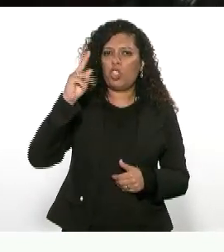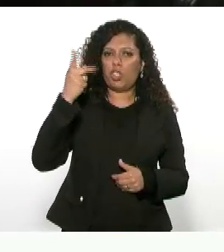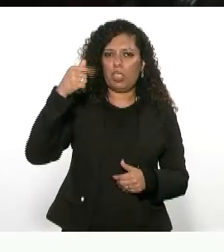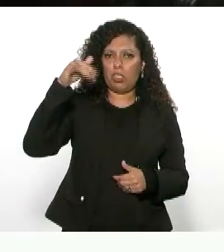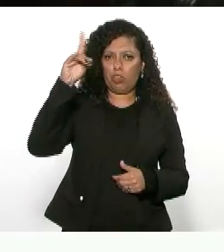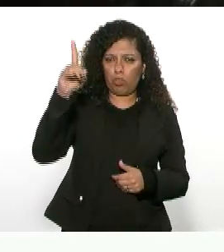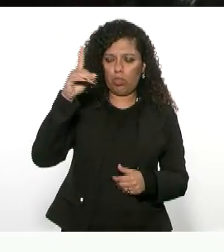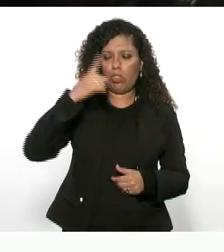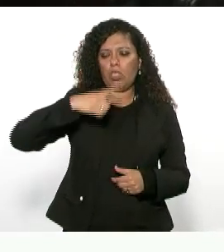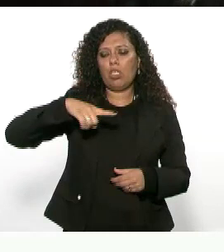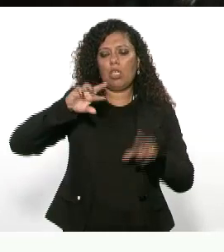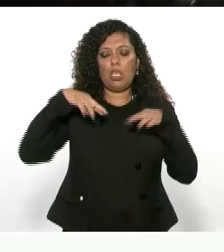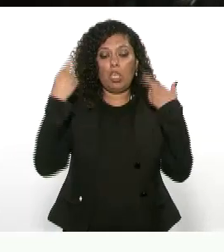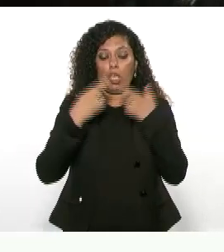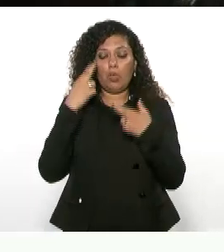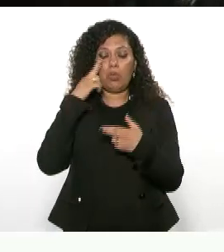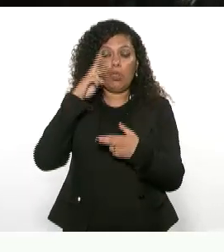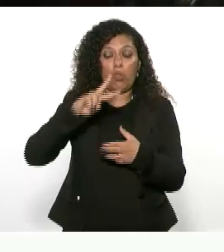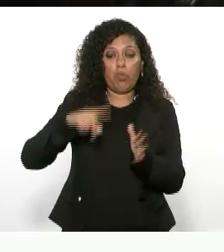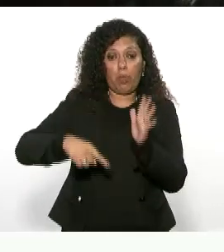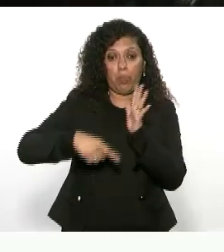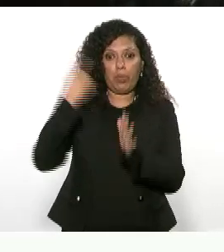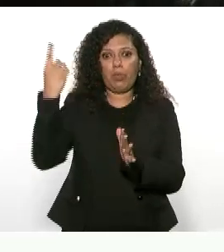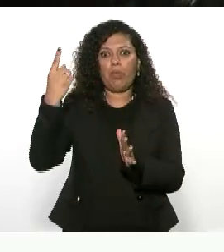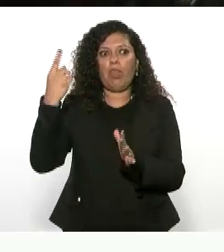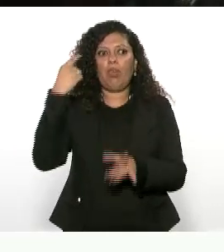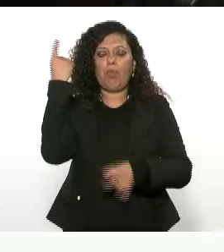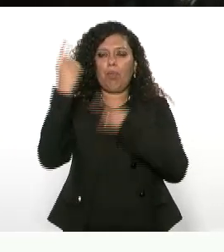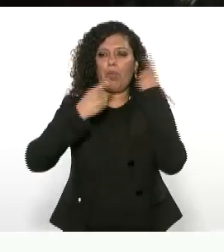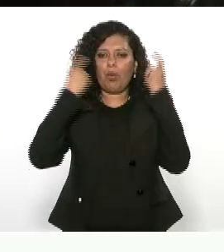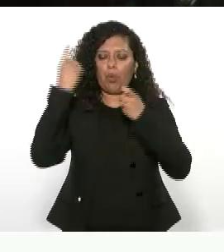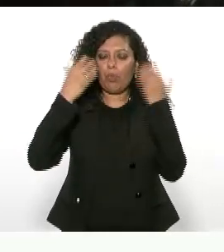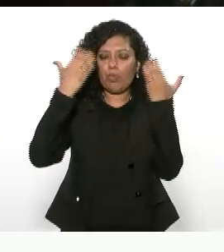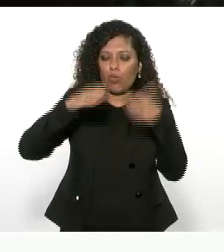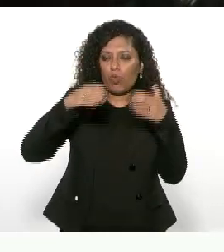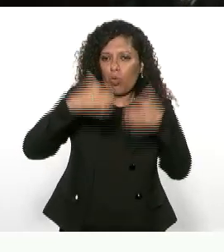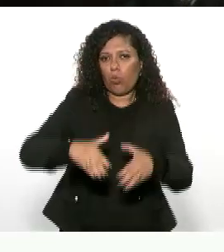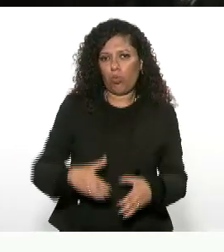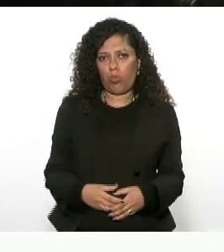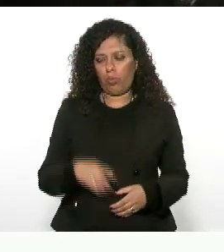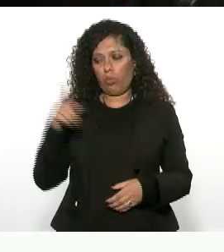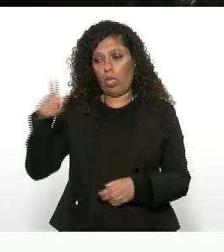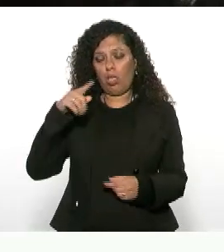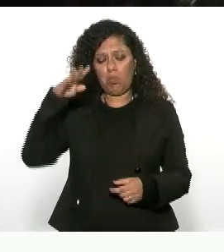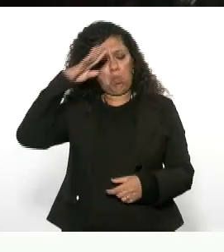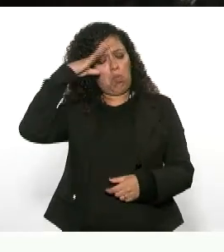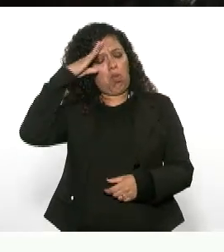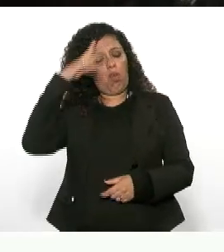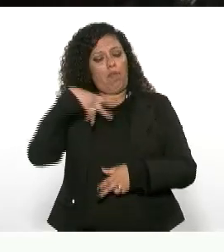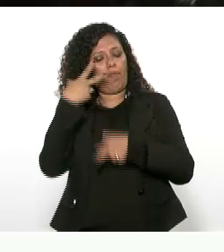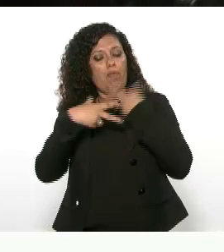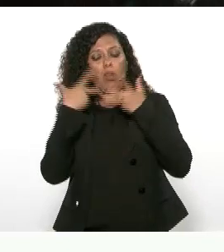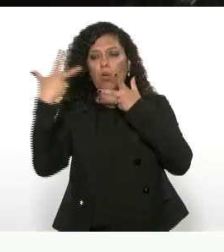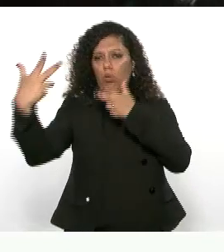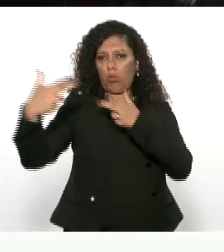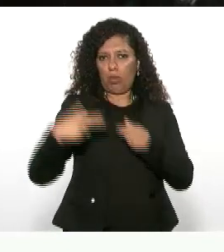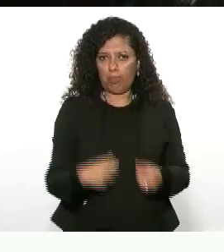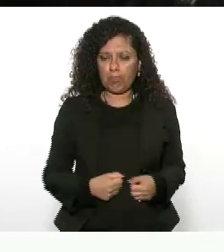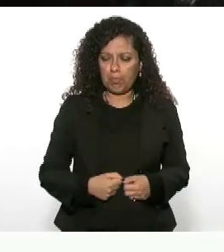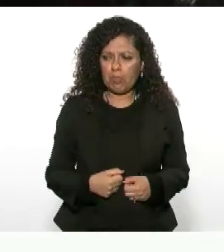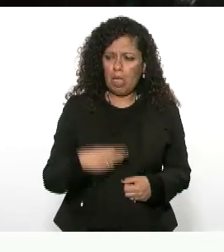foi o primeiro momento que eu vi a preocupação com o concurso público. E ele disse exatamente isso para mim. Ele disse: olha,